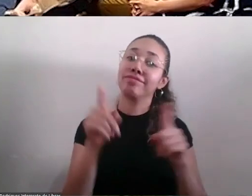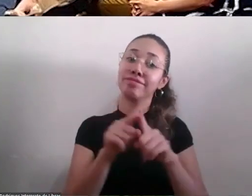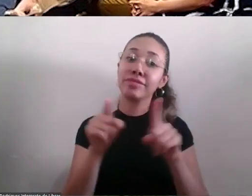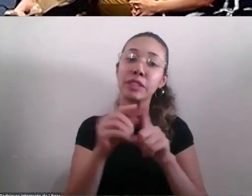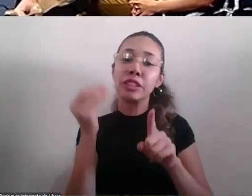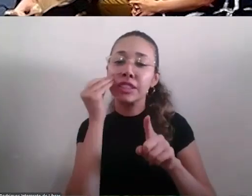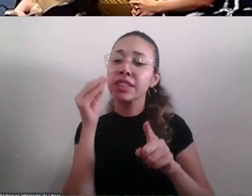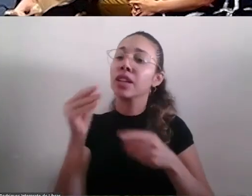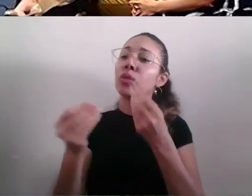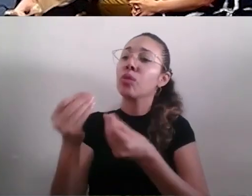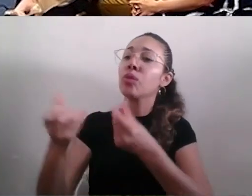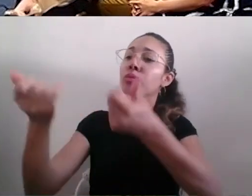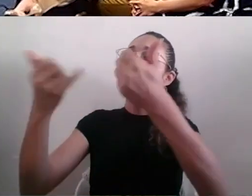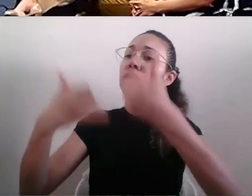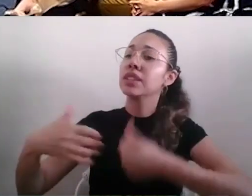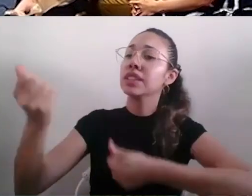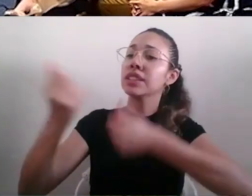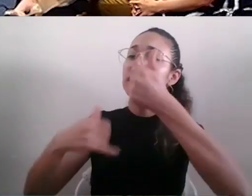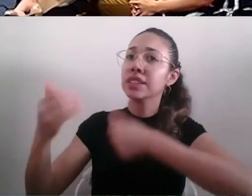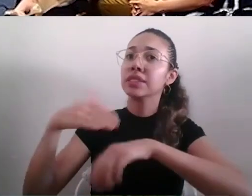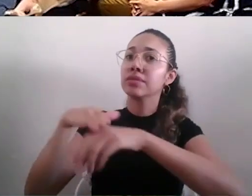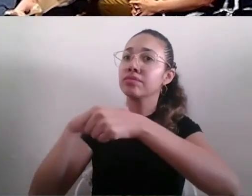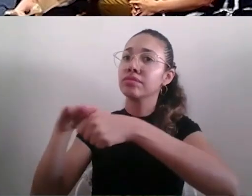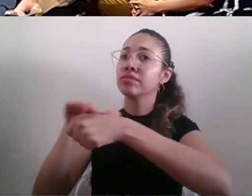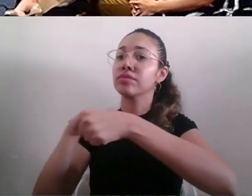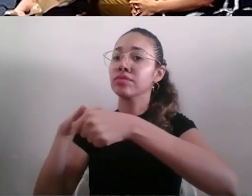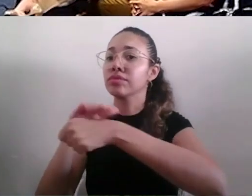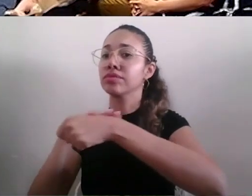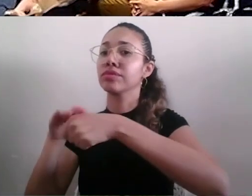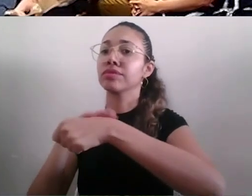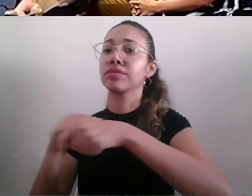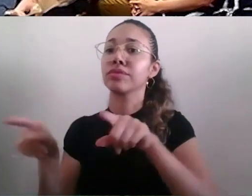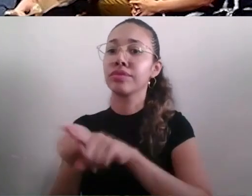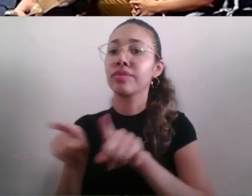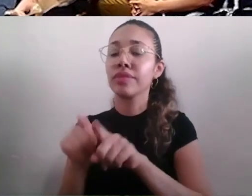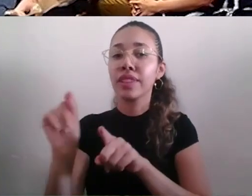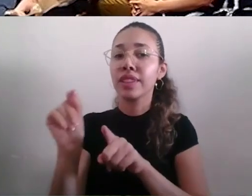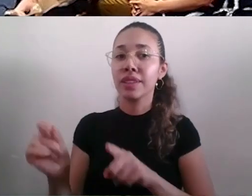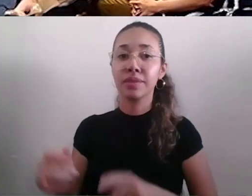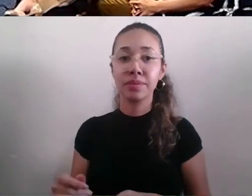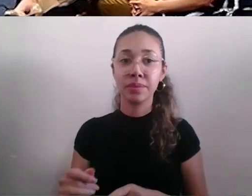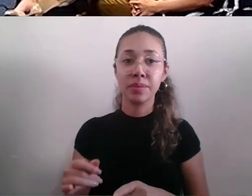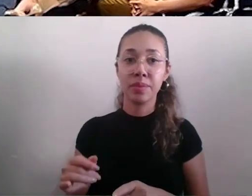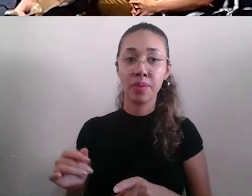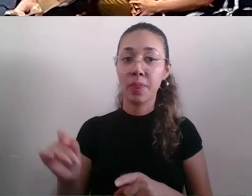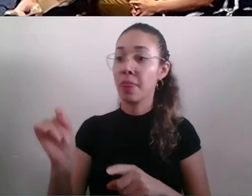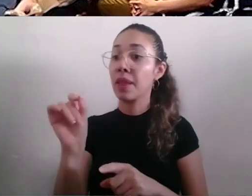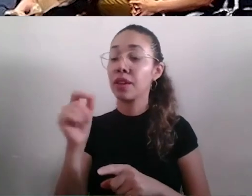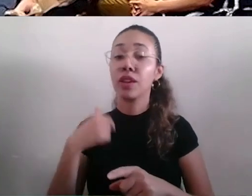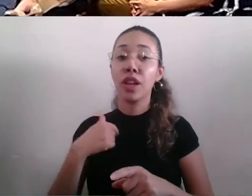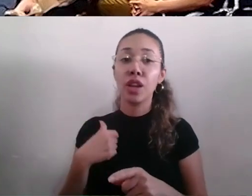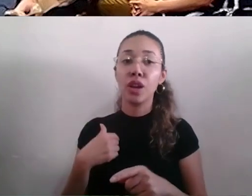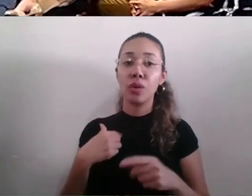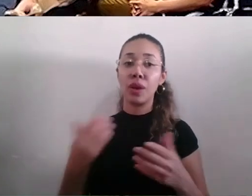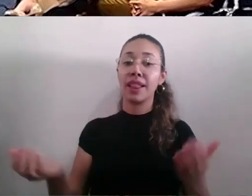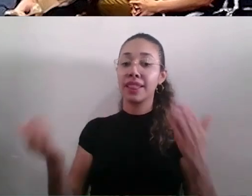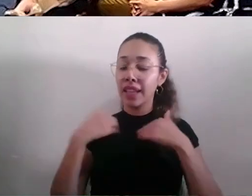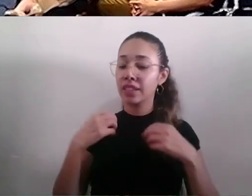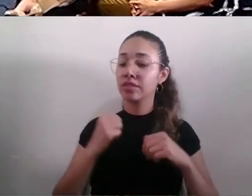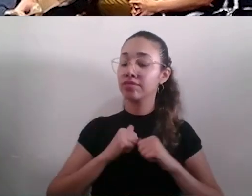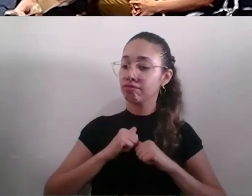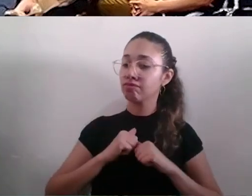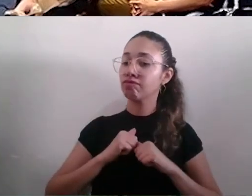o que acontece e, principalmente, o que me deu esperanças foi ver